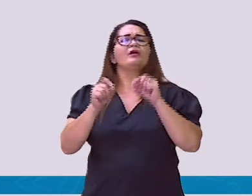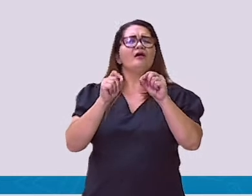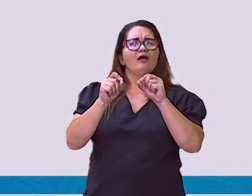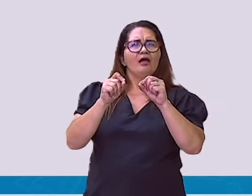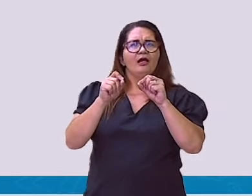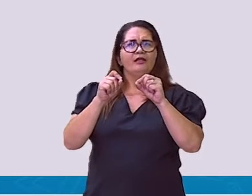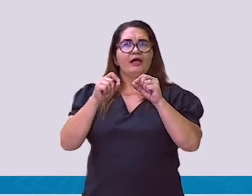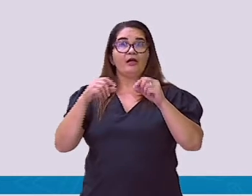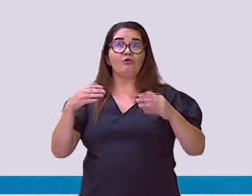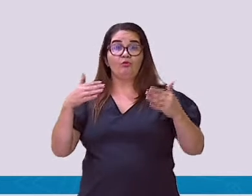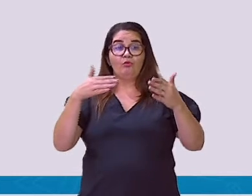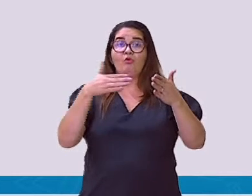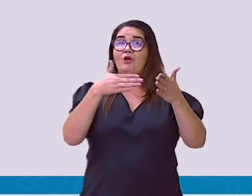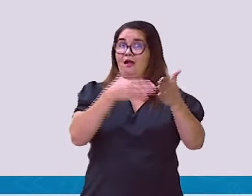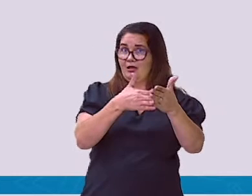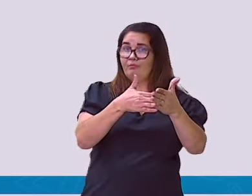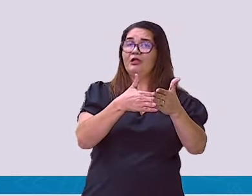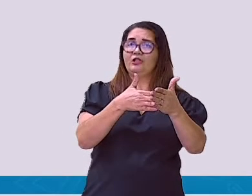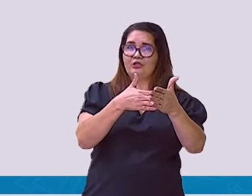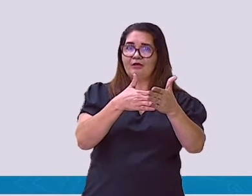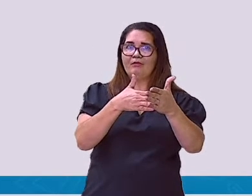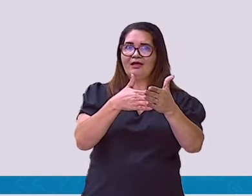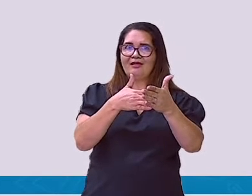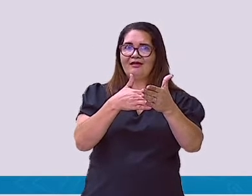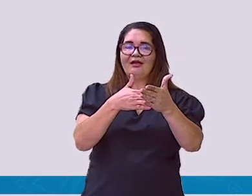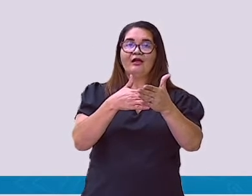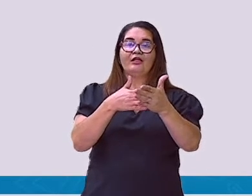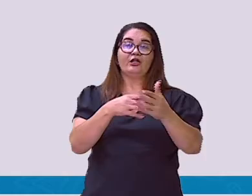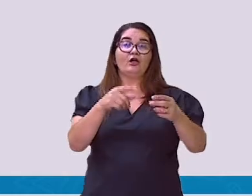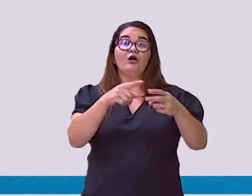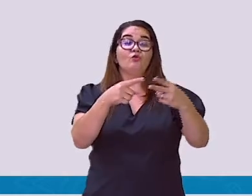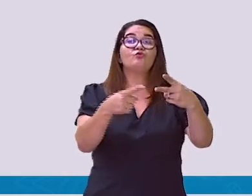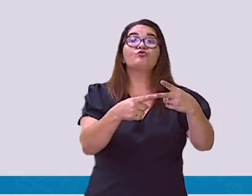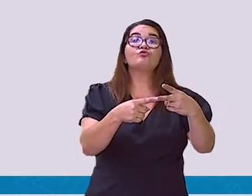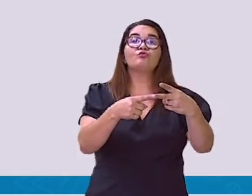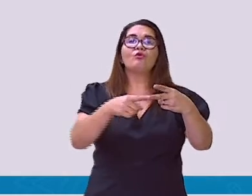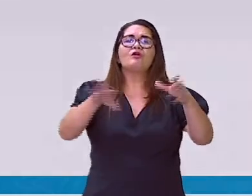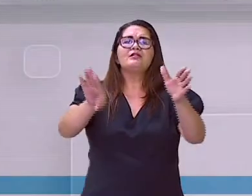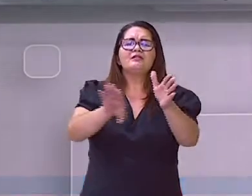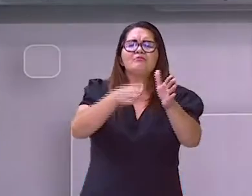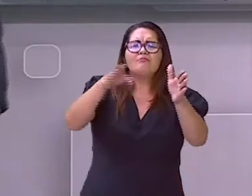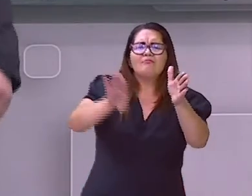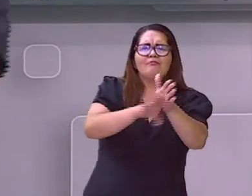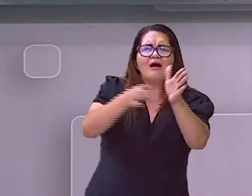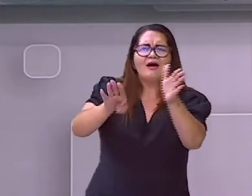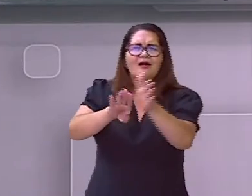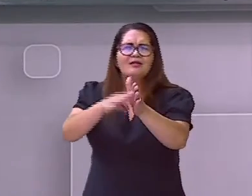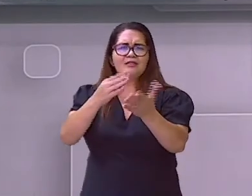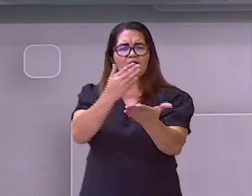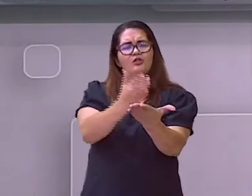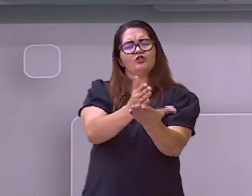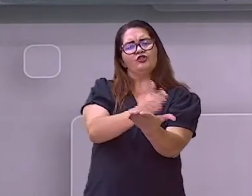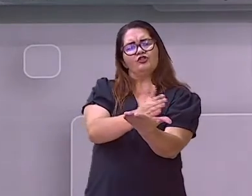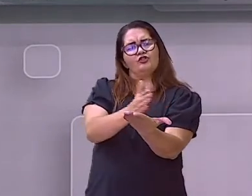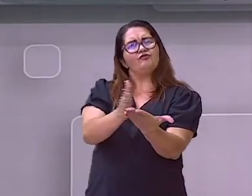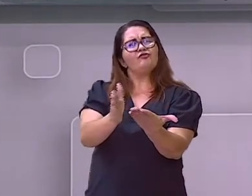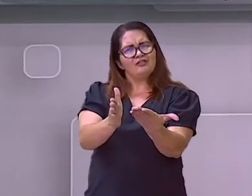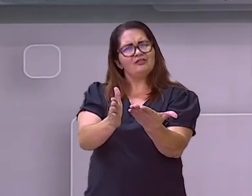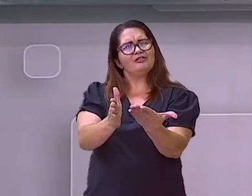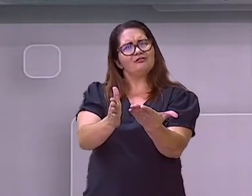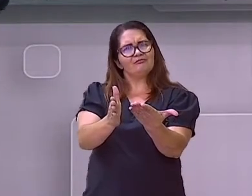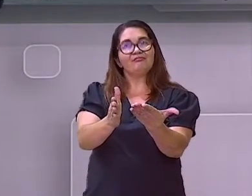pelo Oceano Atlântico e a oeste pelo Pacífico. Certo? Então nós temos o quê?